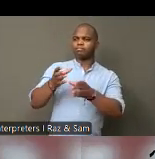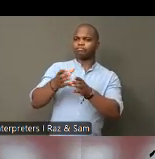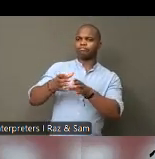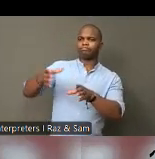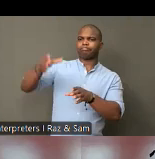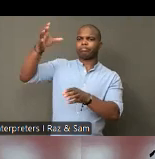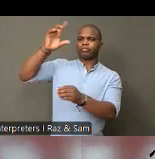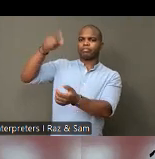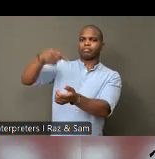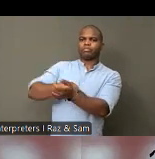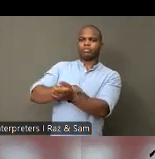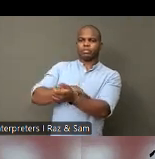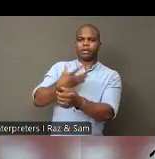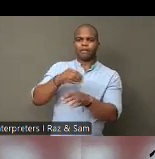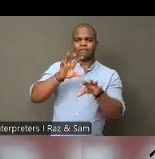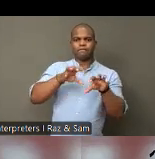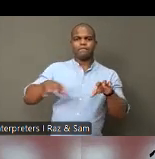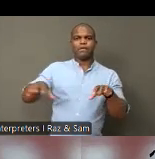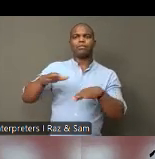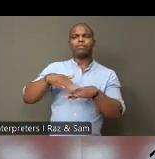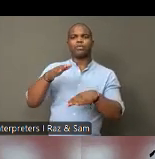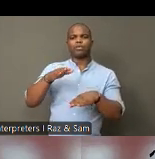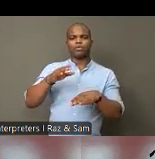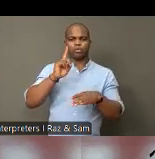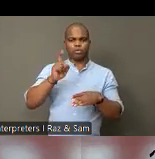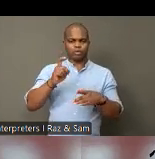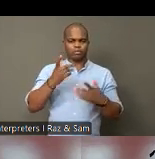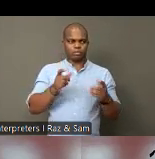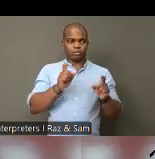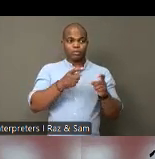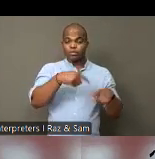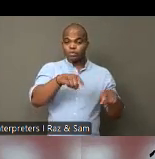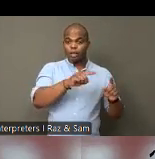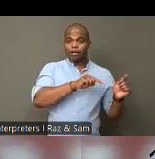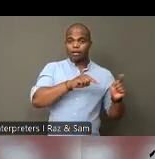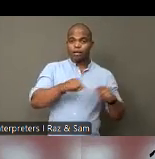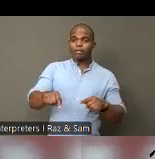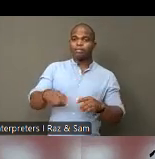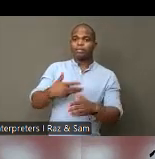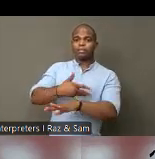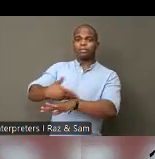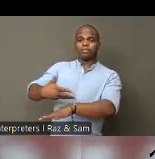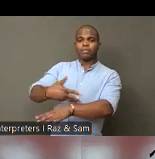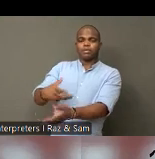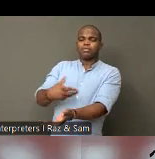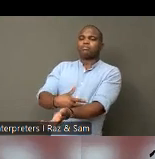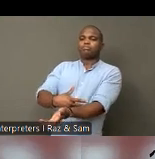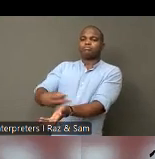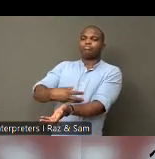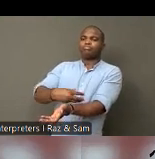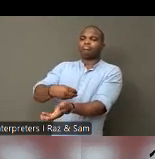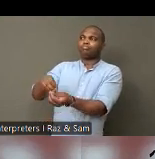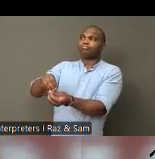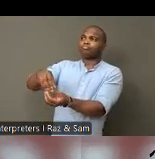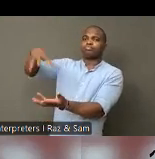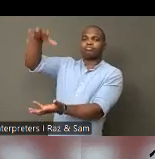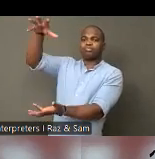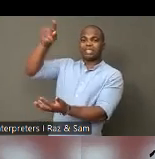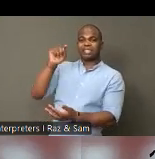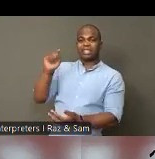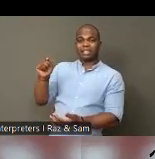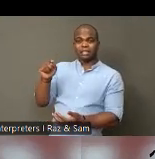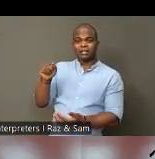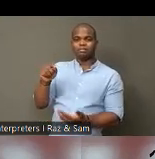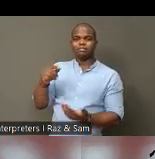pessoas que, quando elas vêm para doar sangue, e nós acreditamos que ao avaliarmos, ao fazermos rastreio de mulheres gestantes, nós